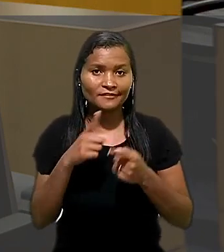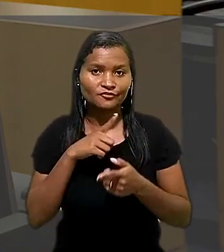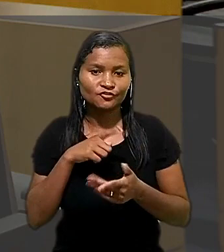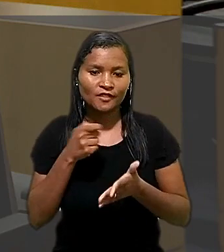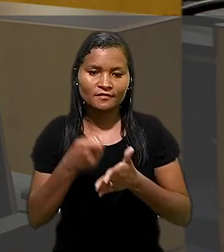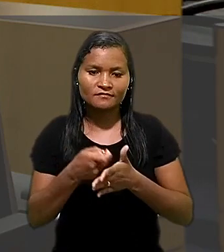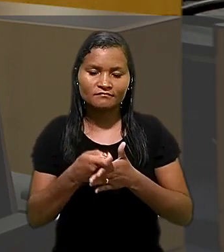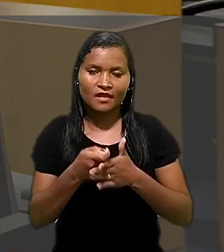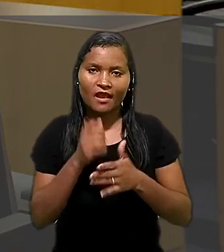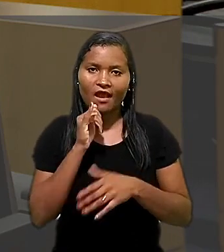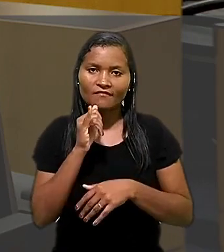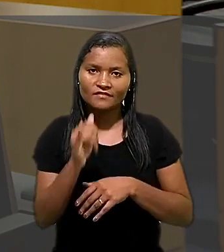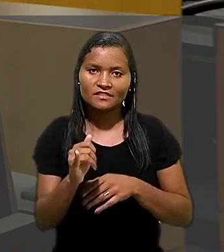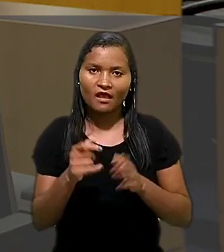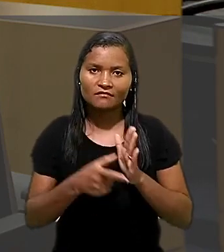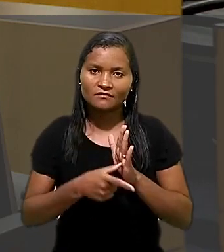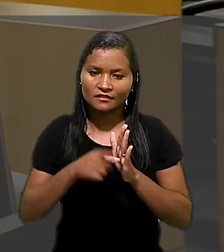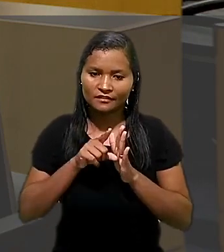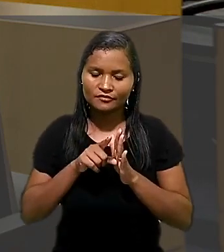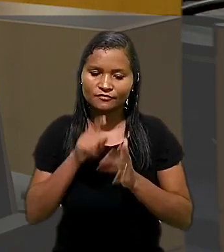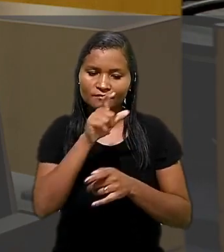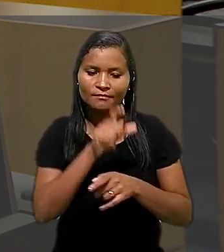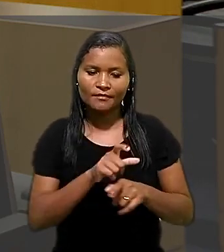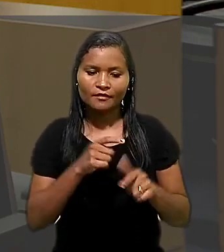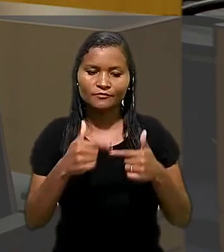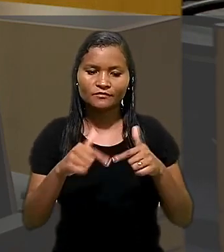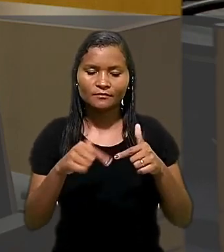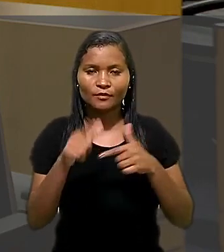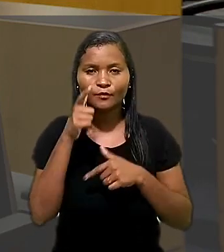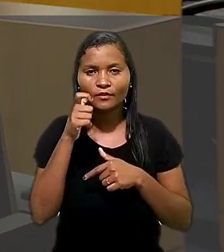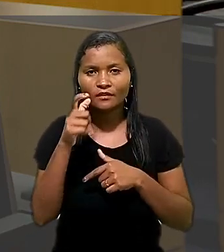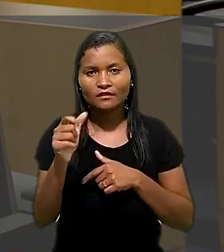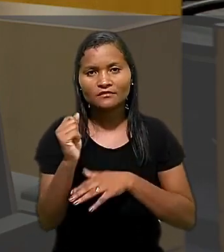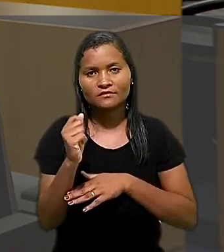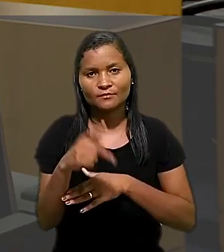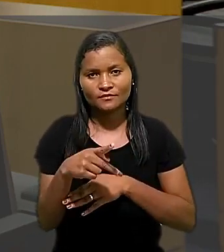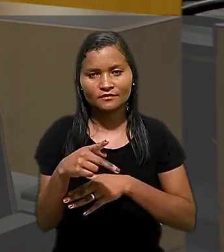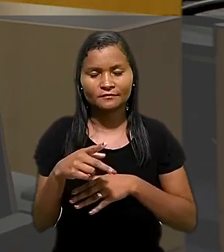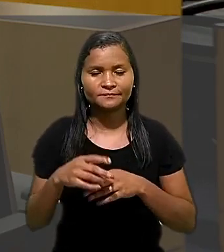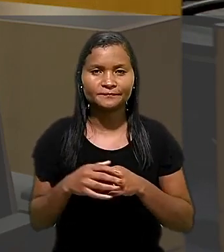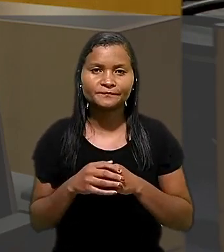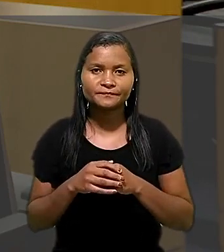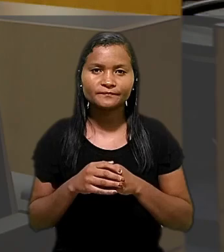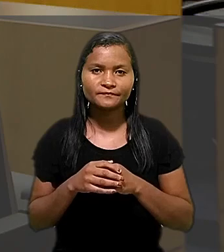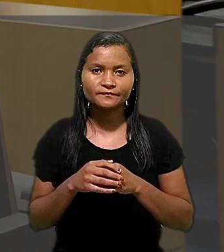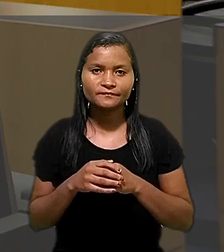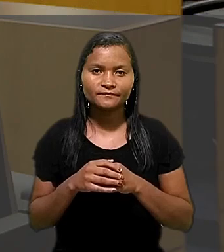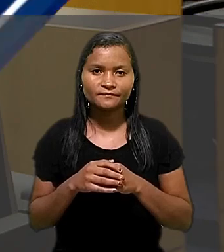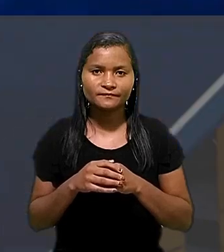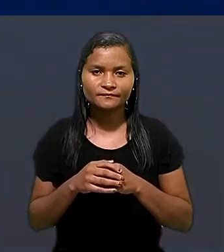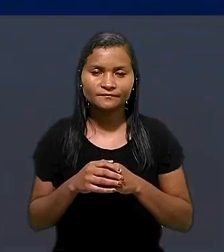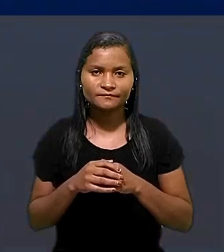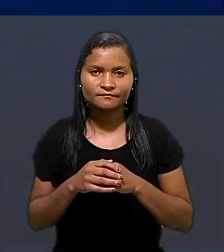Entretanto, havia a exigência de comunicação prévia pelo trabalhador do interesse de se aposentar.